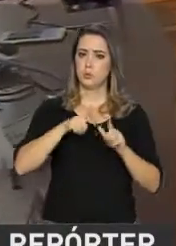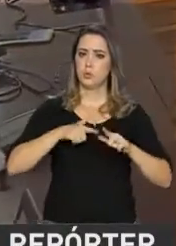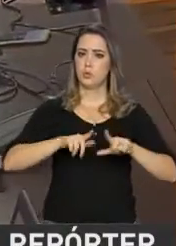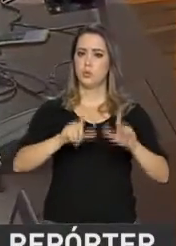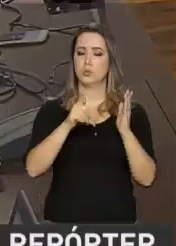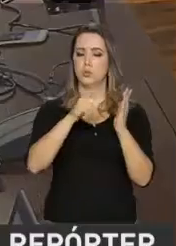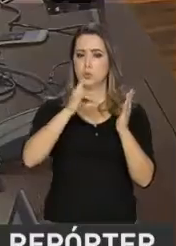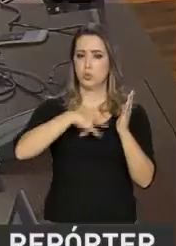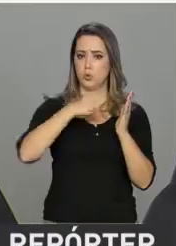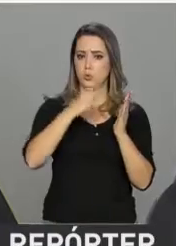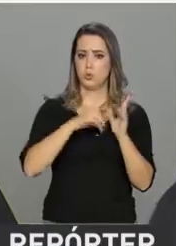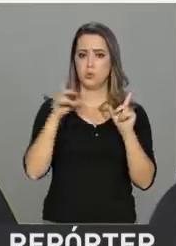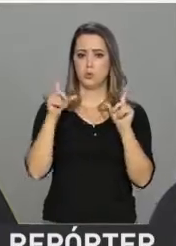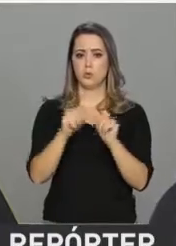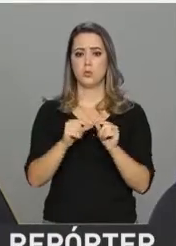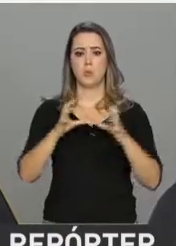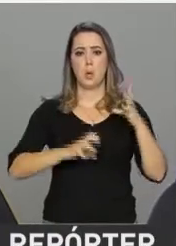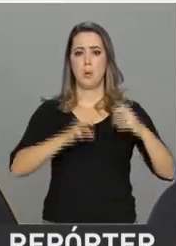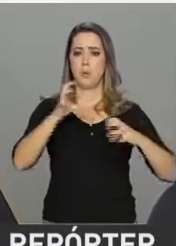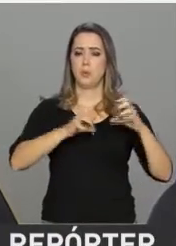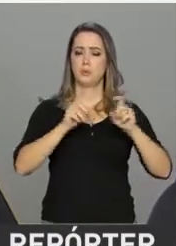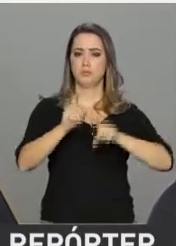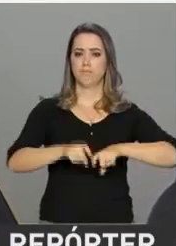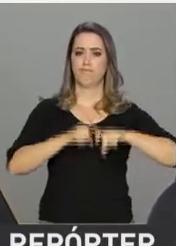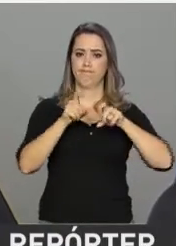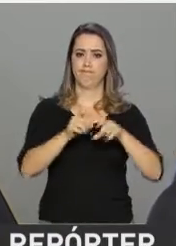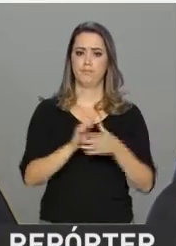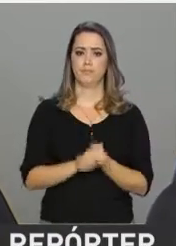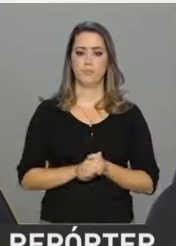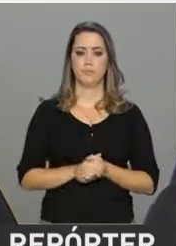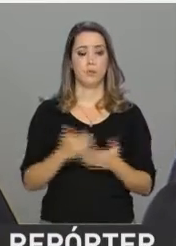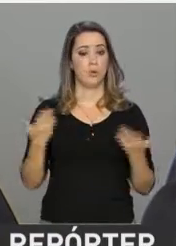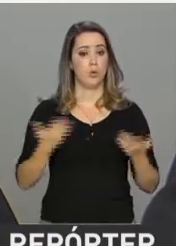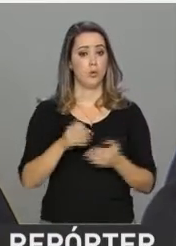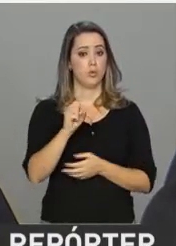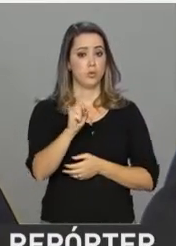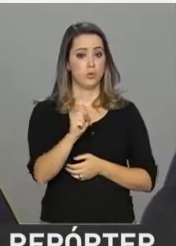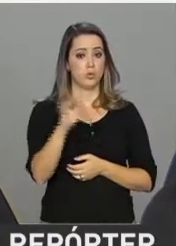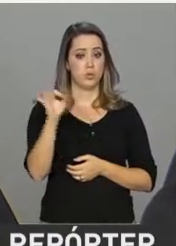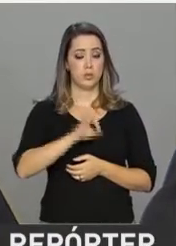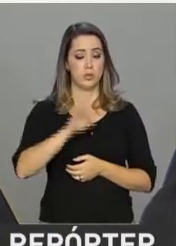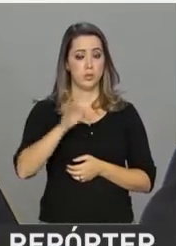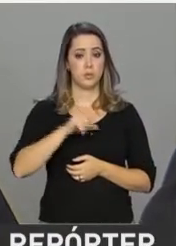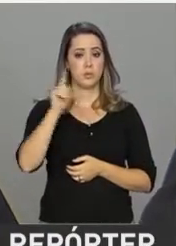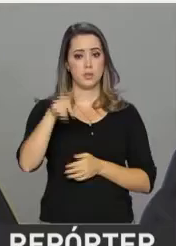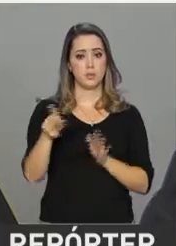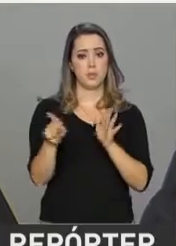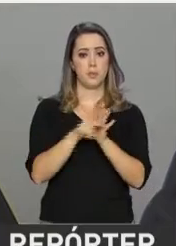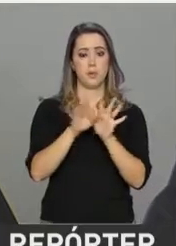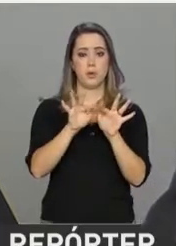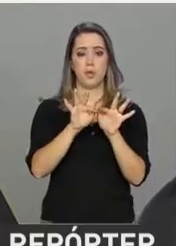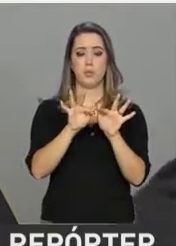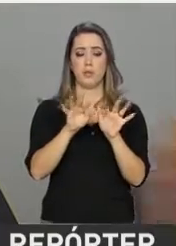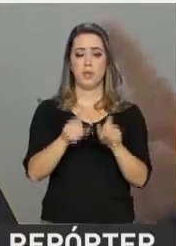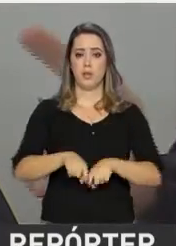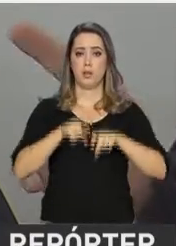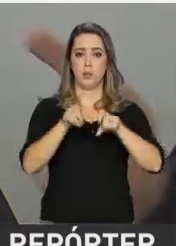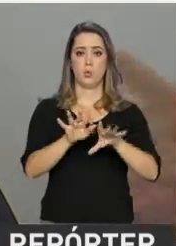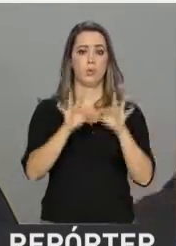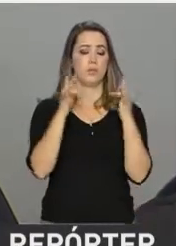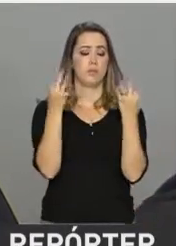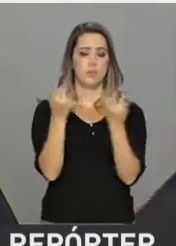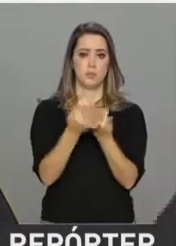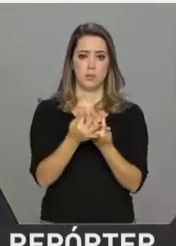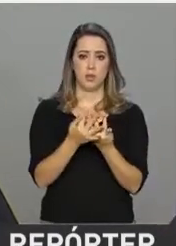dos conflitos no campo oitenta por cento do que tem namisa na mesa do brasileiro vem da agricultura familiar o